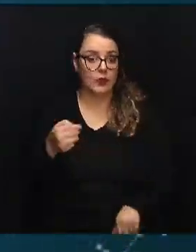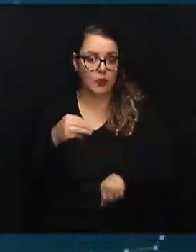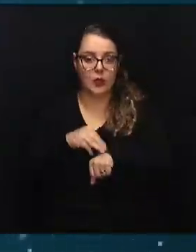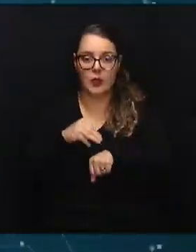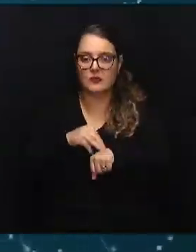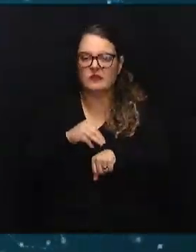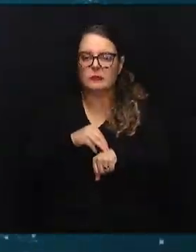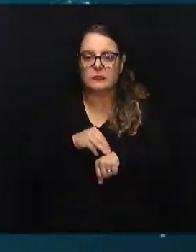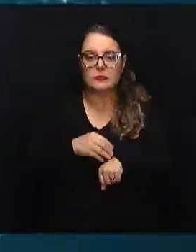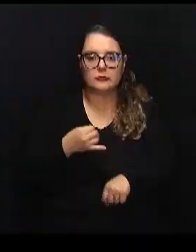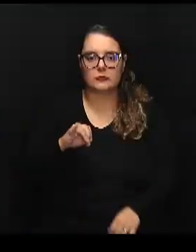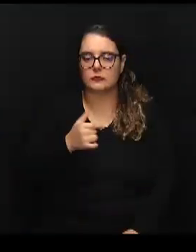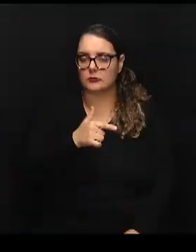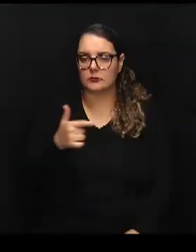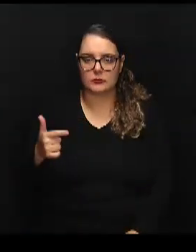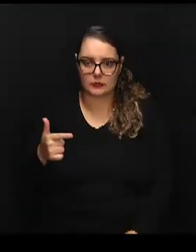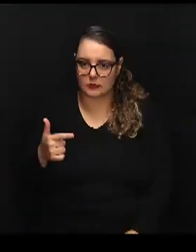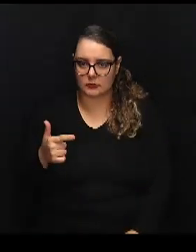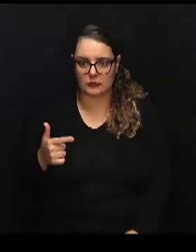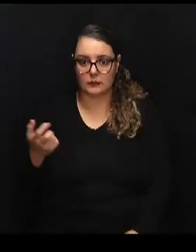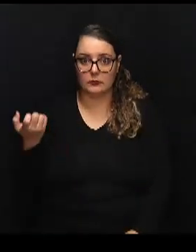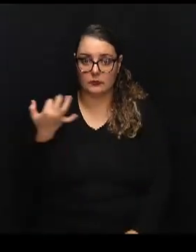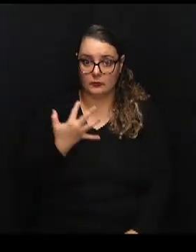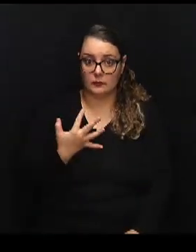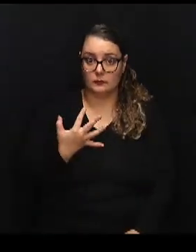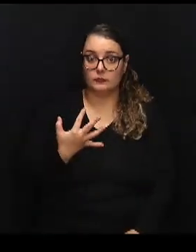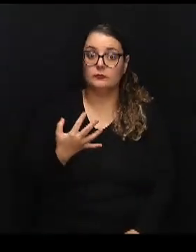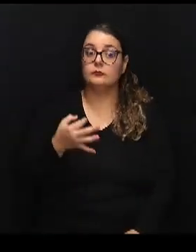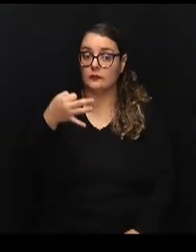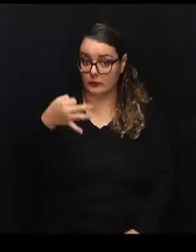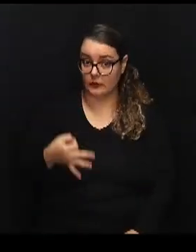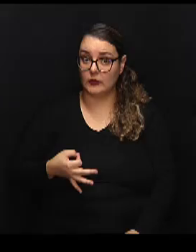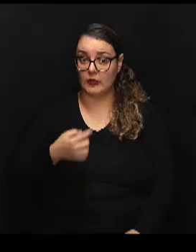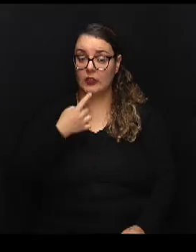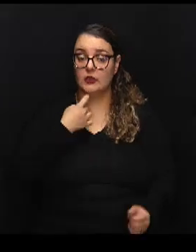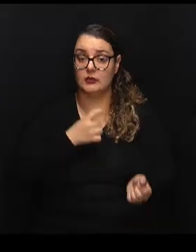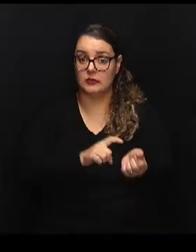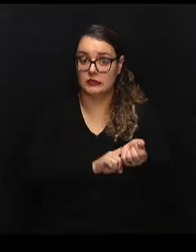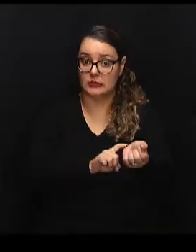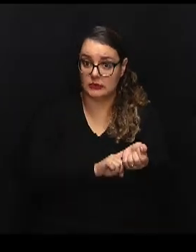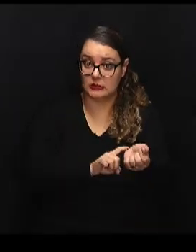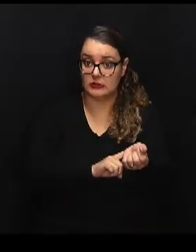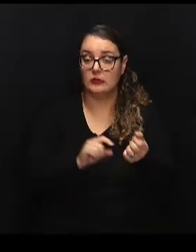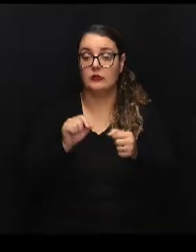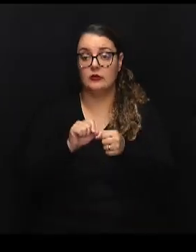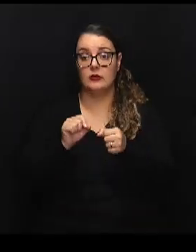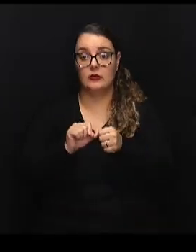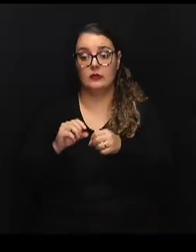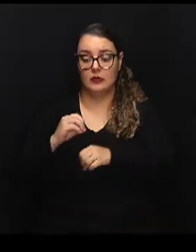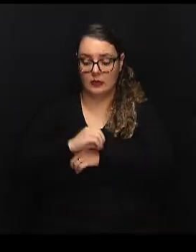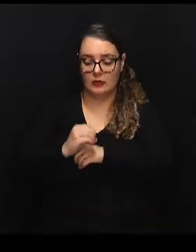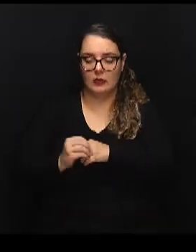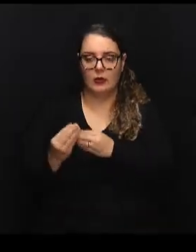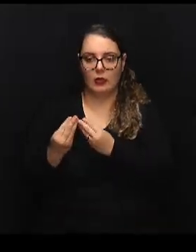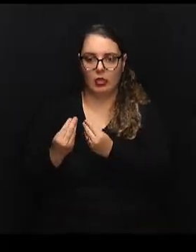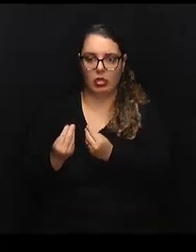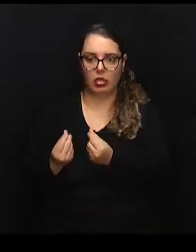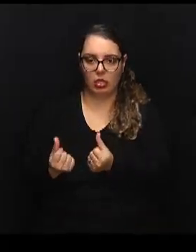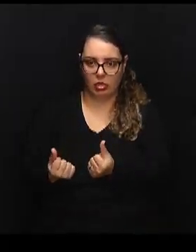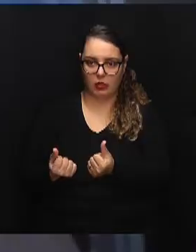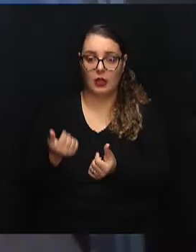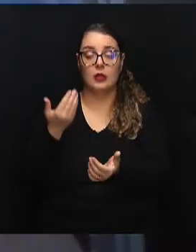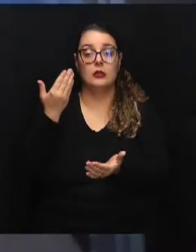minutos sem uma quantidade adequada de sangue fazem com que um grupo de células morra. Então, a gente perde